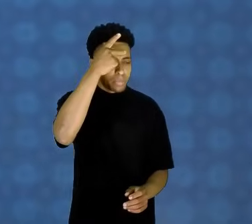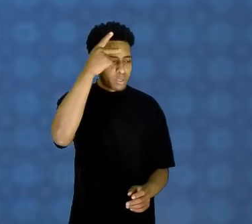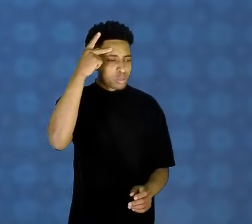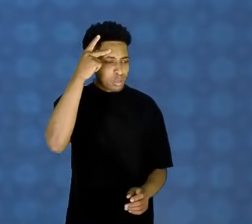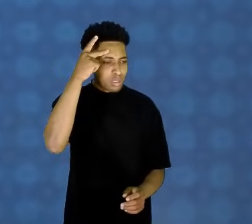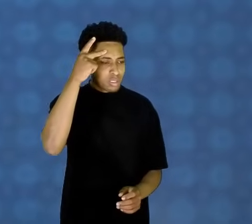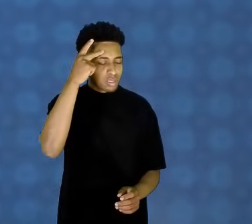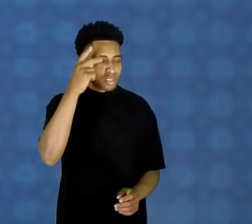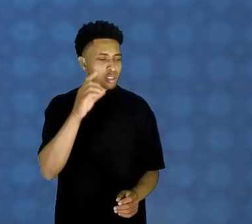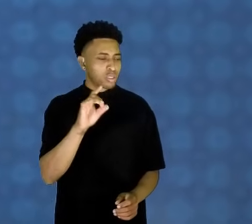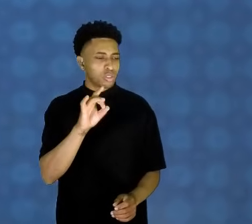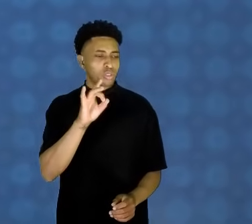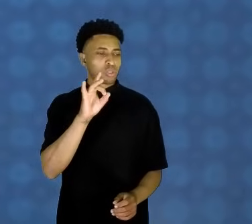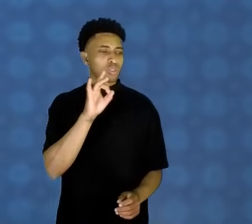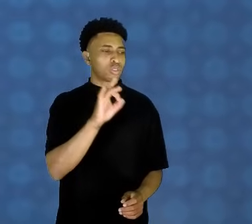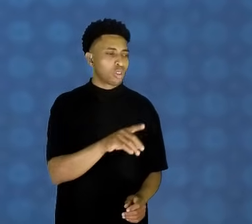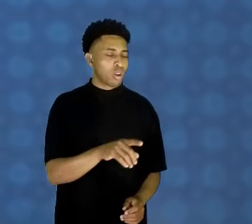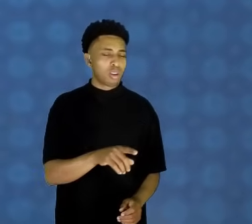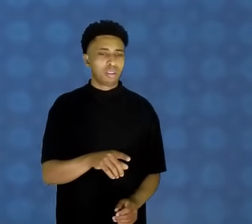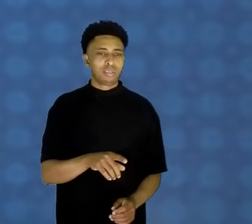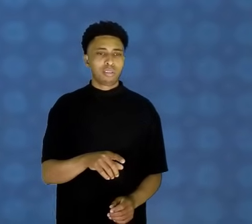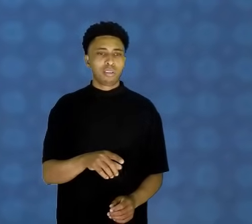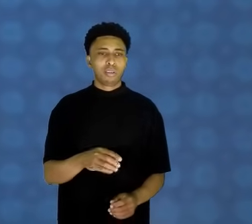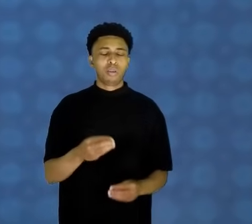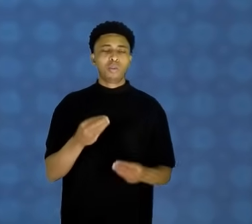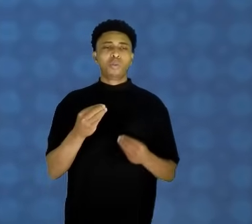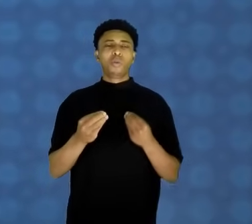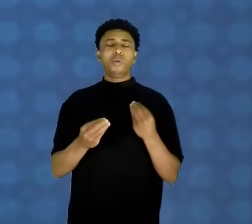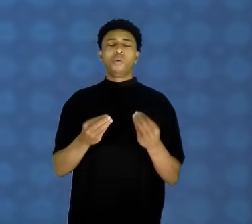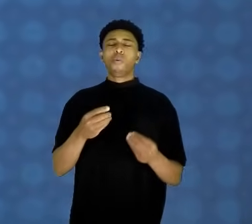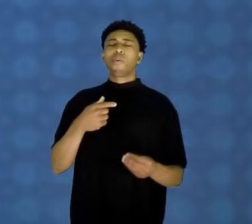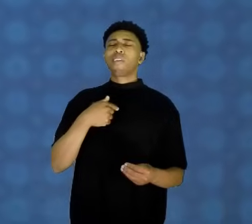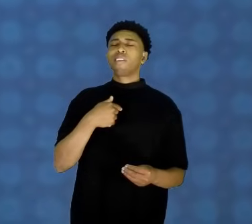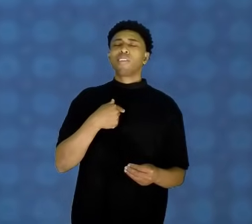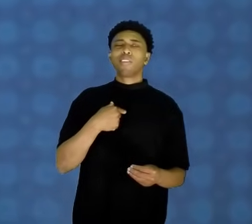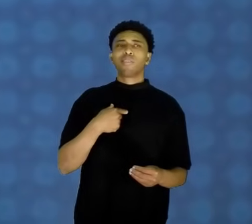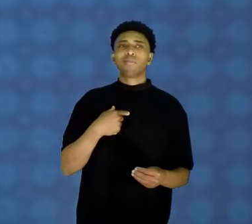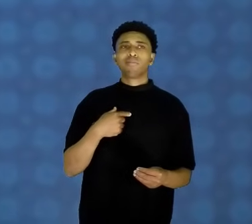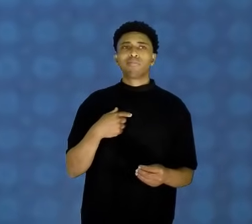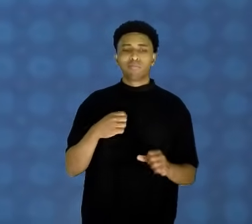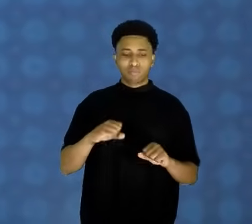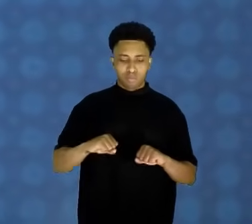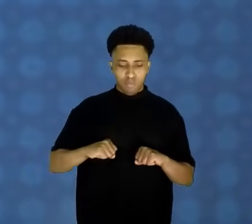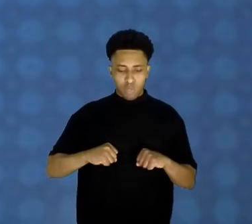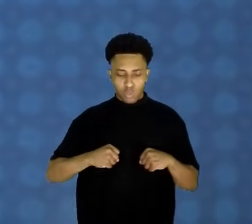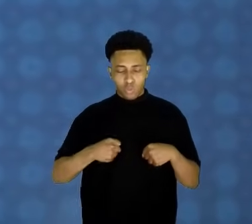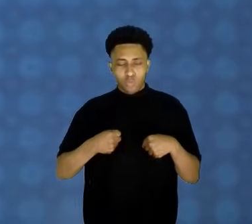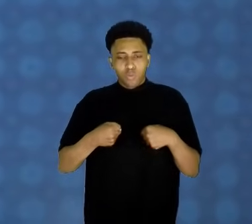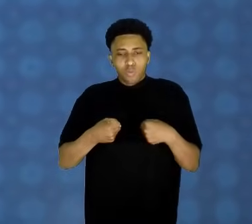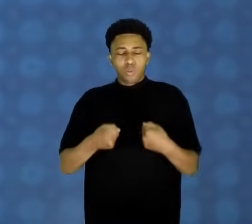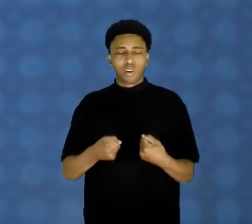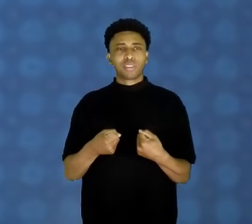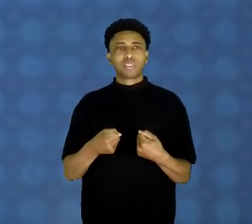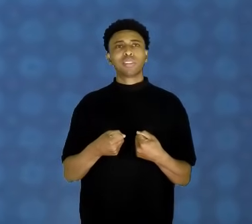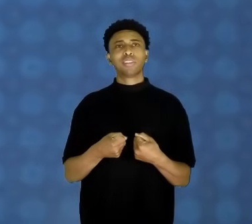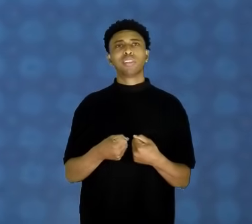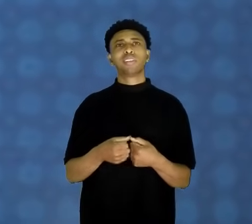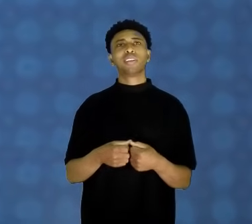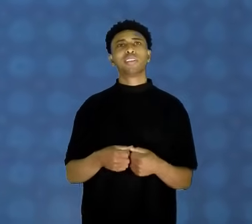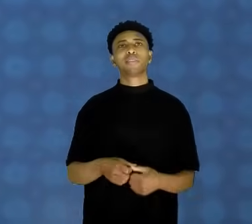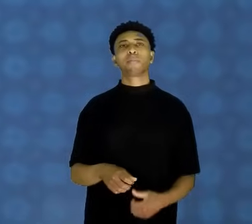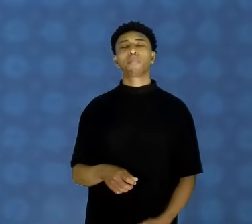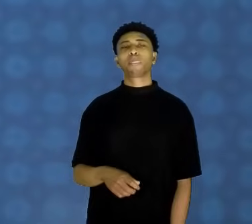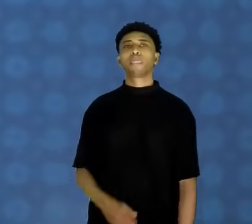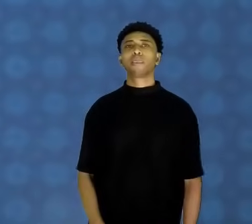dor, só para ver como você reage. Deus vai colocar alguém capaz de te ajudar do seu lado, e